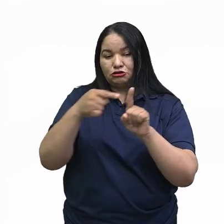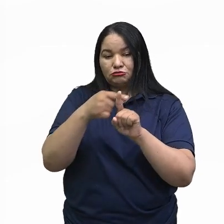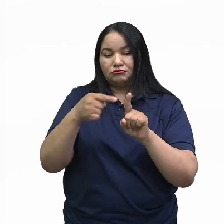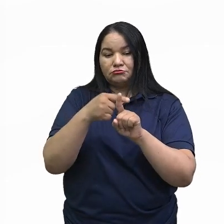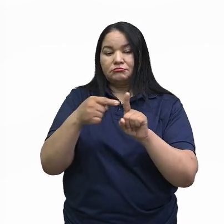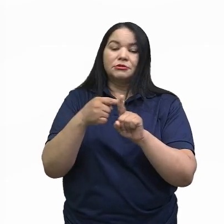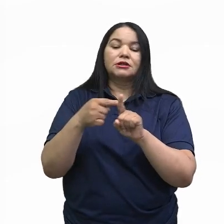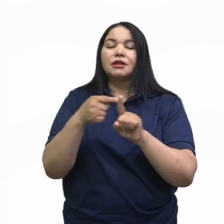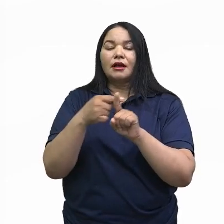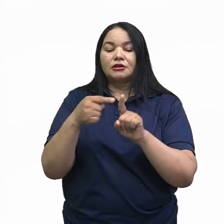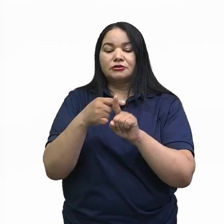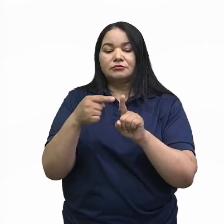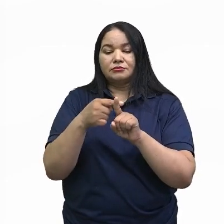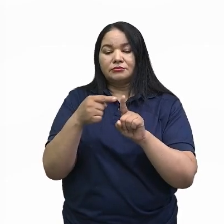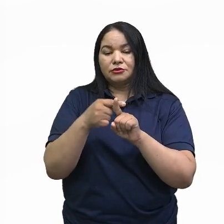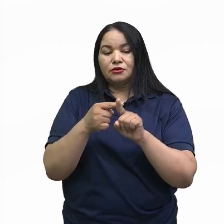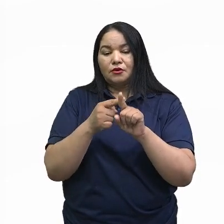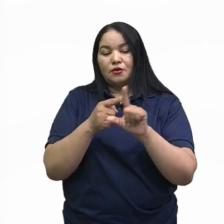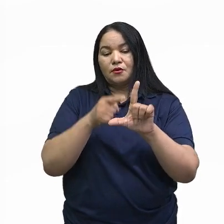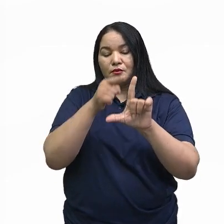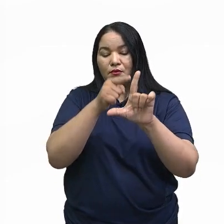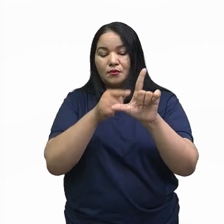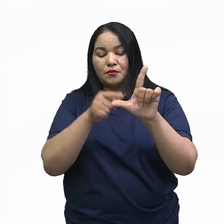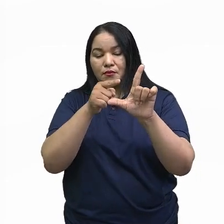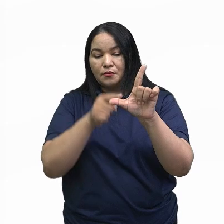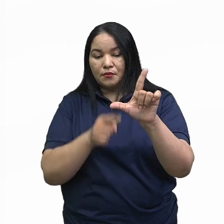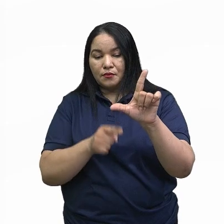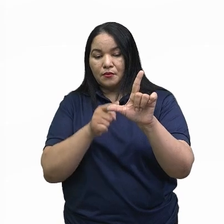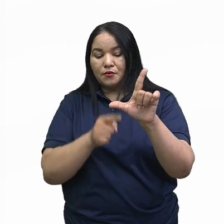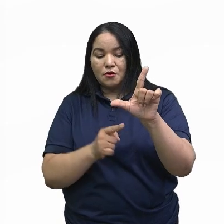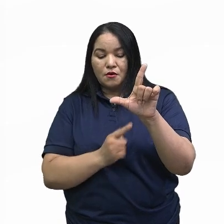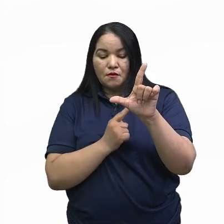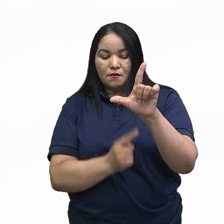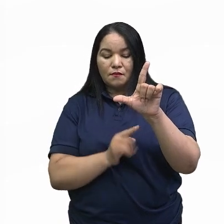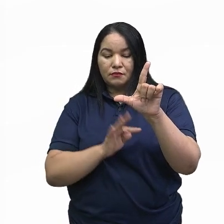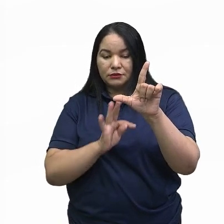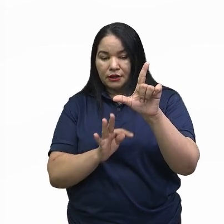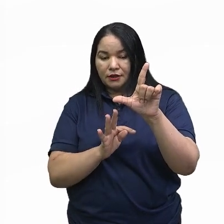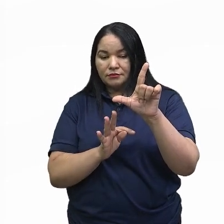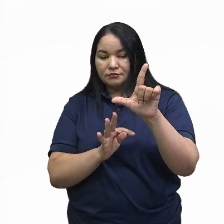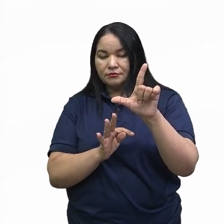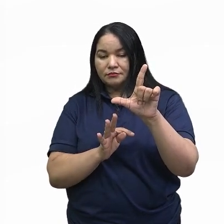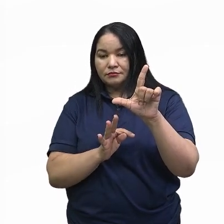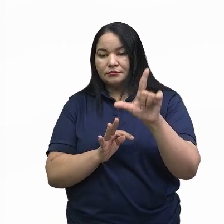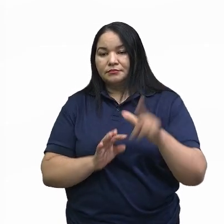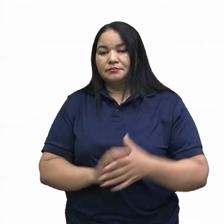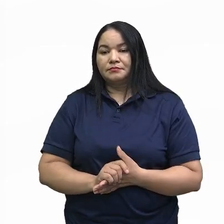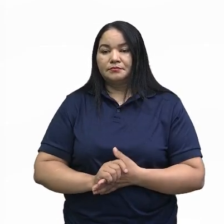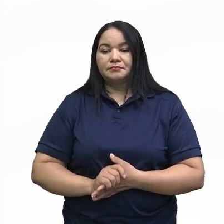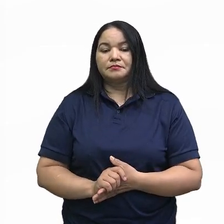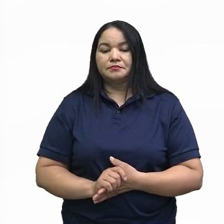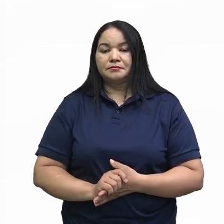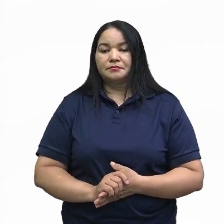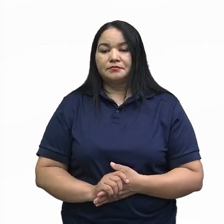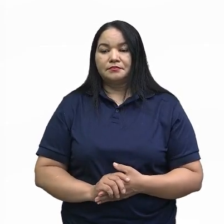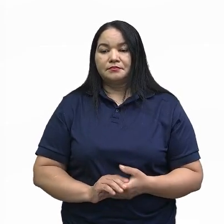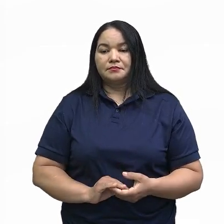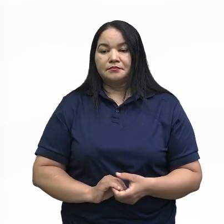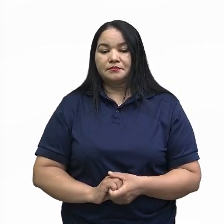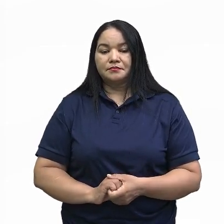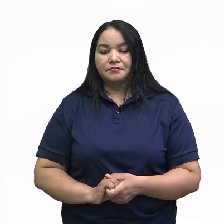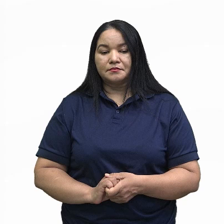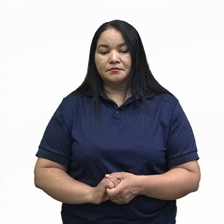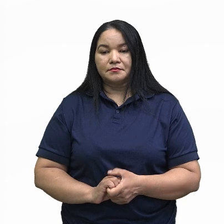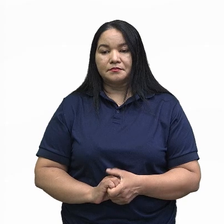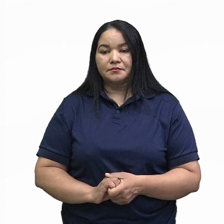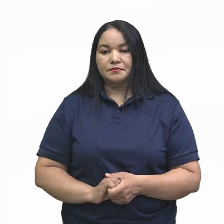embaixo, né, no nosso eixo X, tá escrito 1T, né? O primeiro tempo de meia-vida, que aqui eu não estipulei